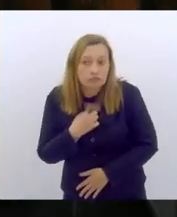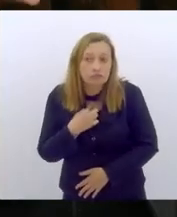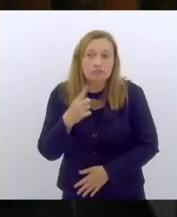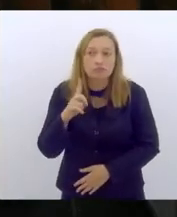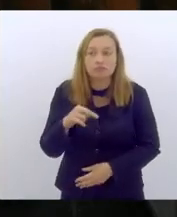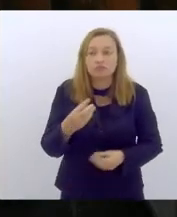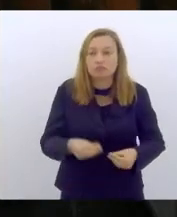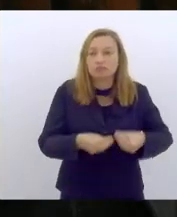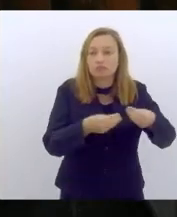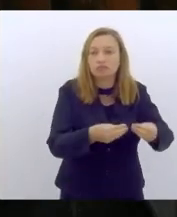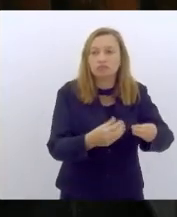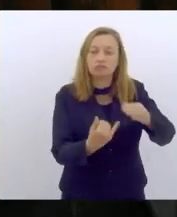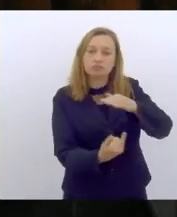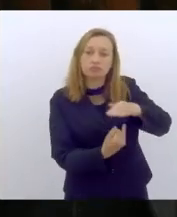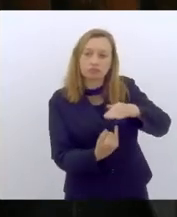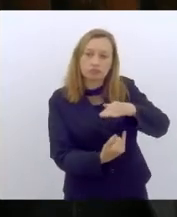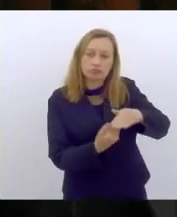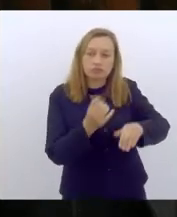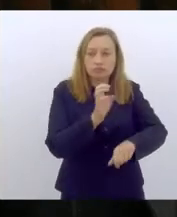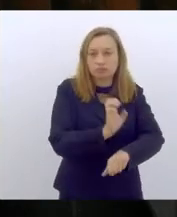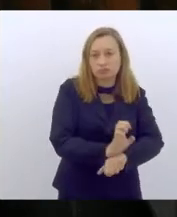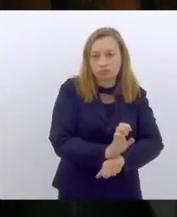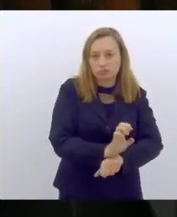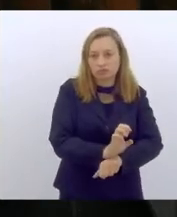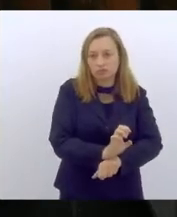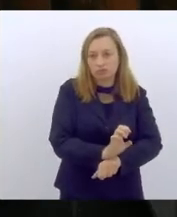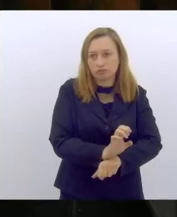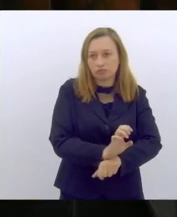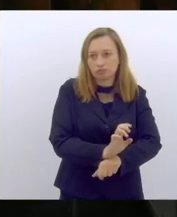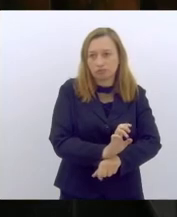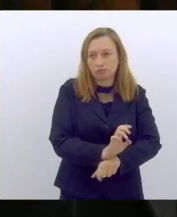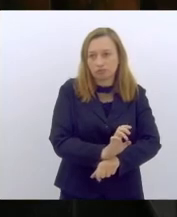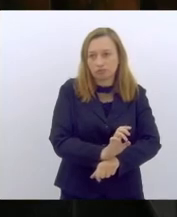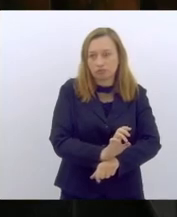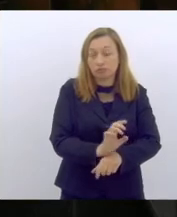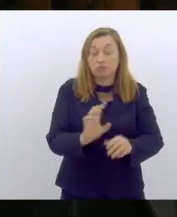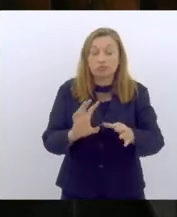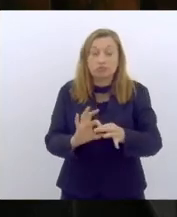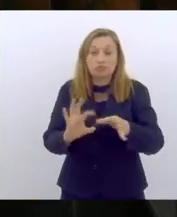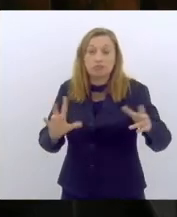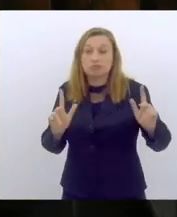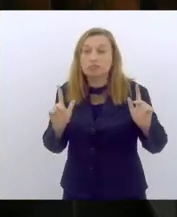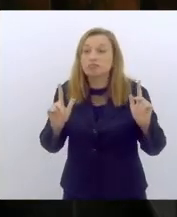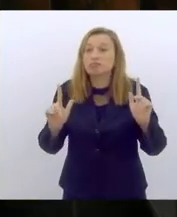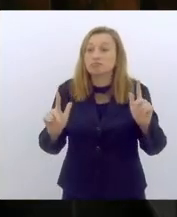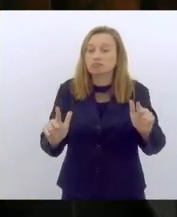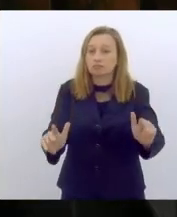dar uma instituição do Estado a mesma Liberdade